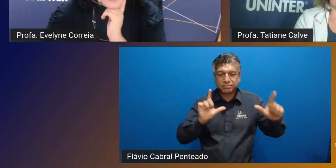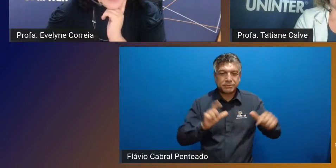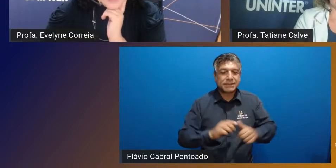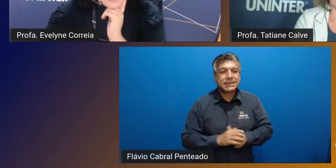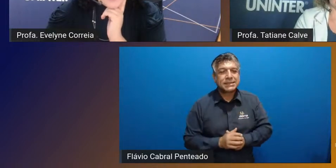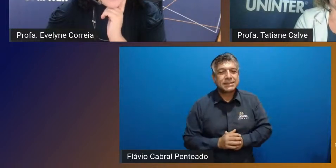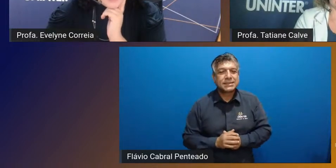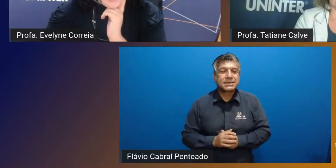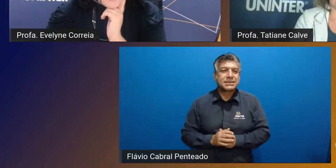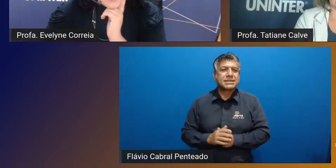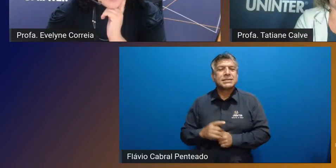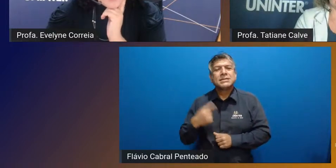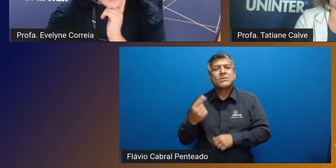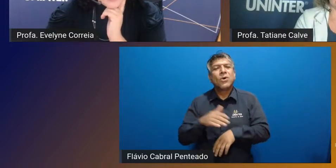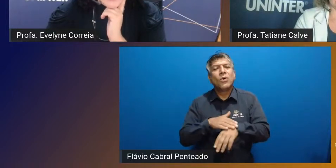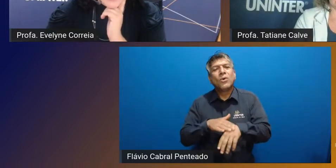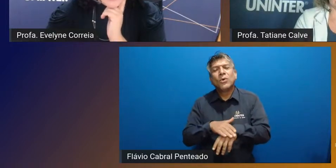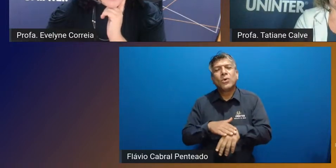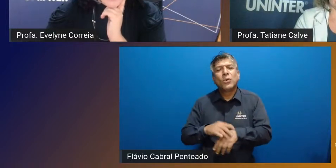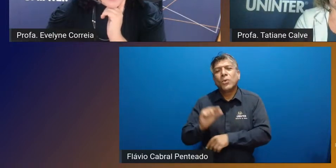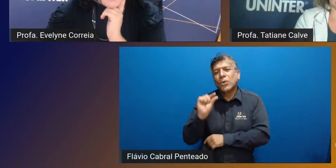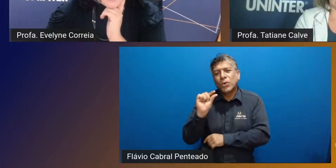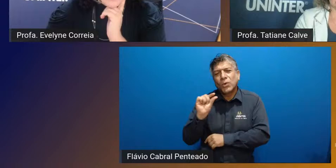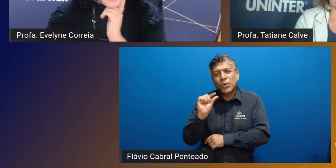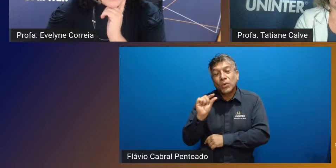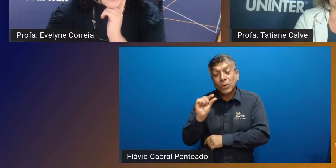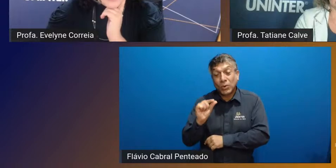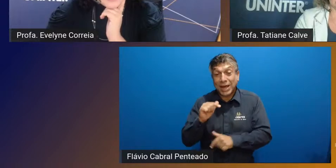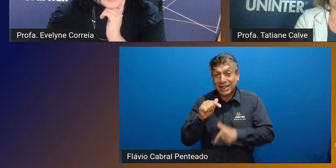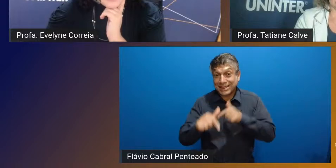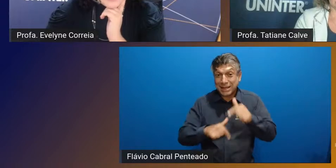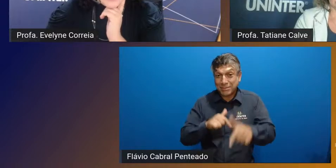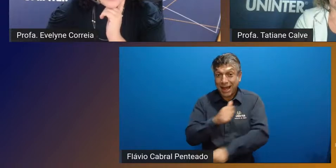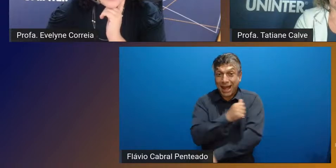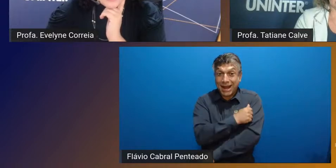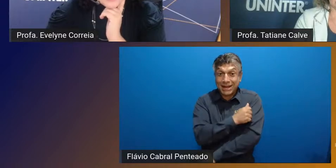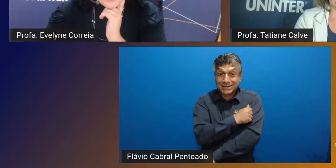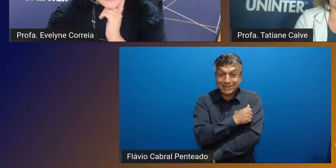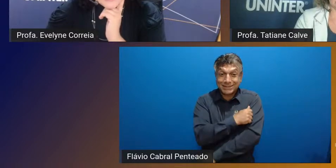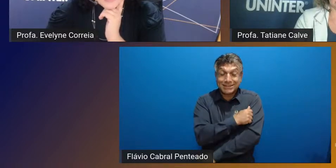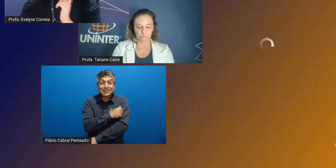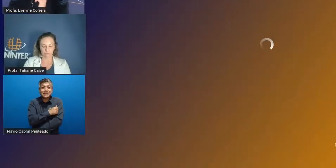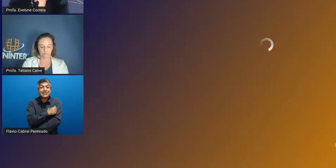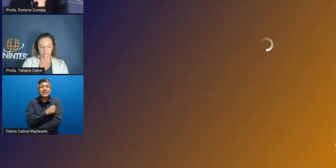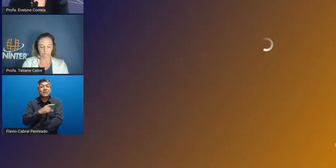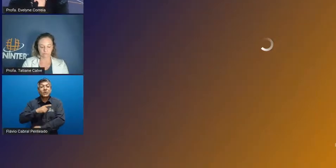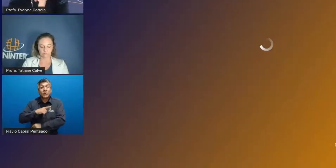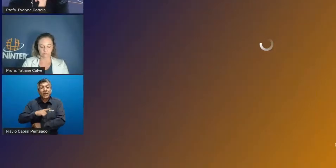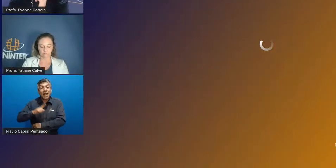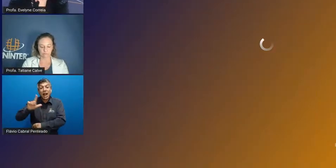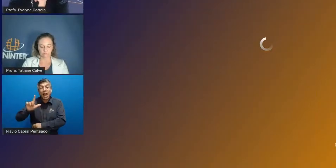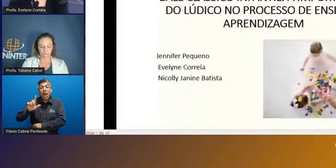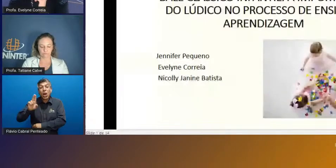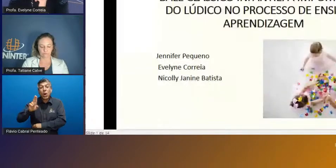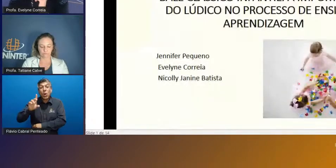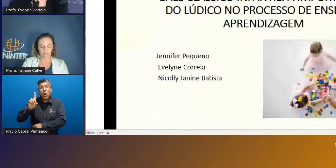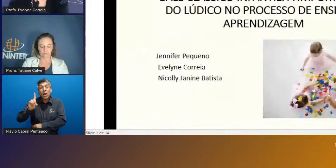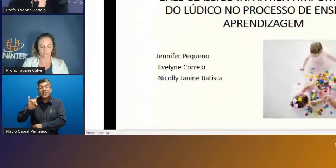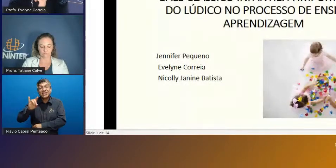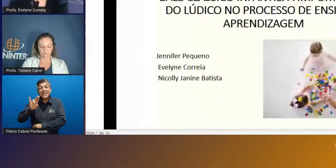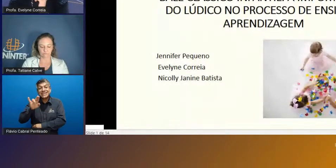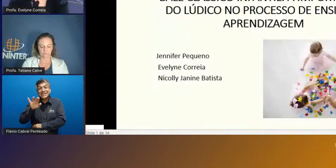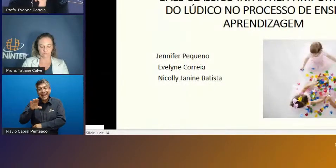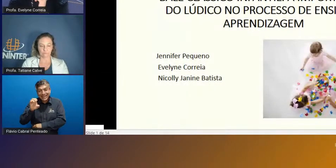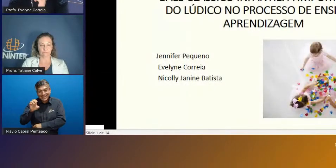e a gente vai falar agora um pouquinho aí sobre o trabalho da aluna relacionada ludicidade tá só me